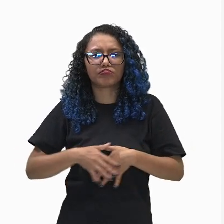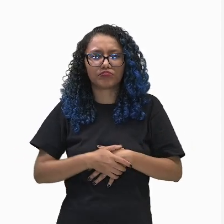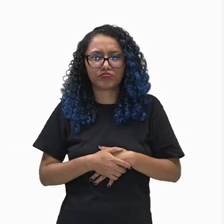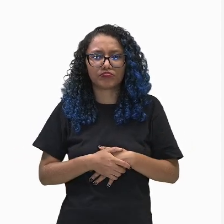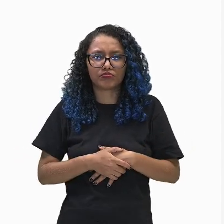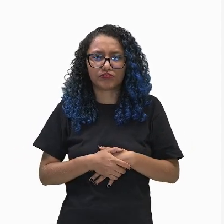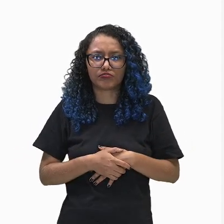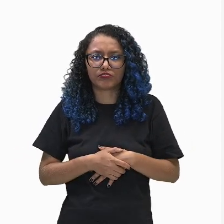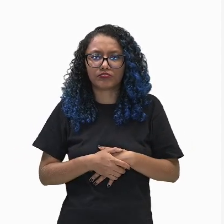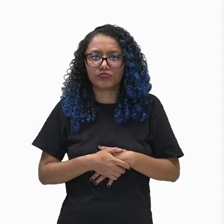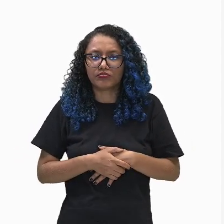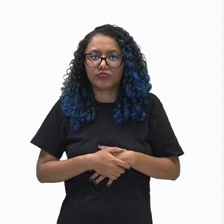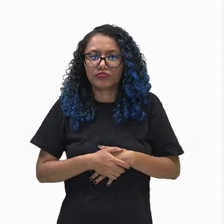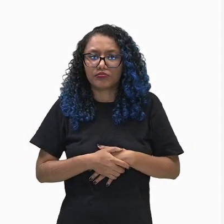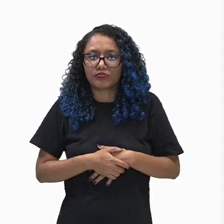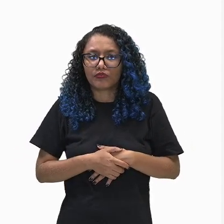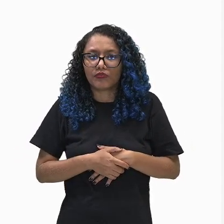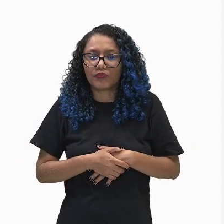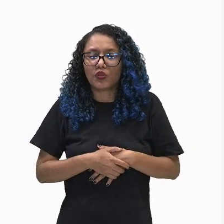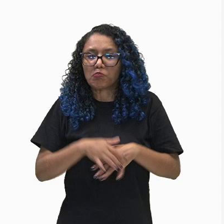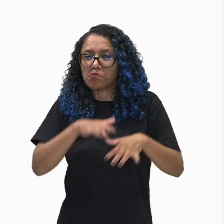os impulsos nervosos,